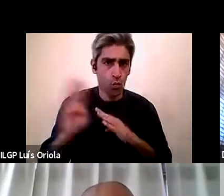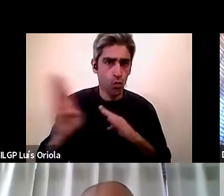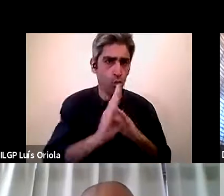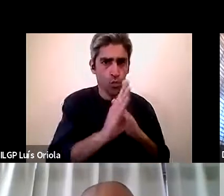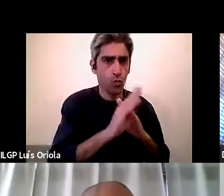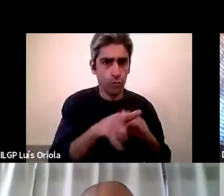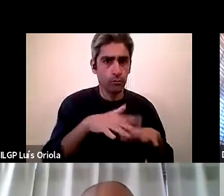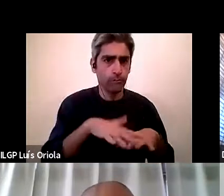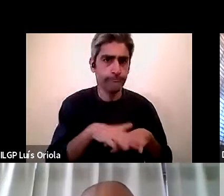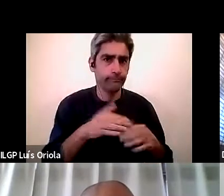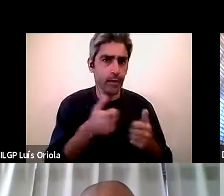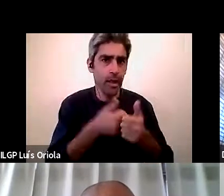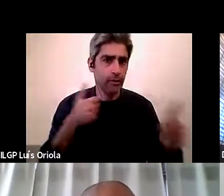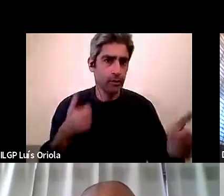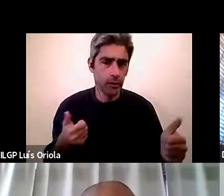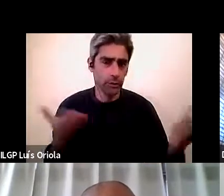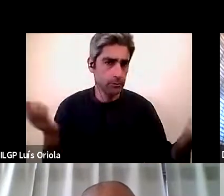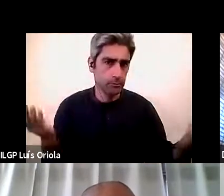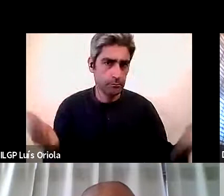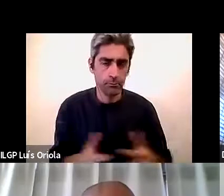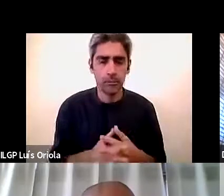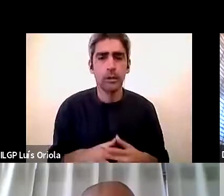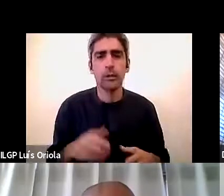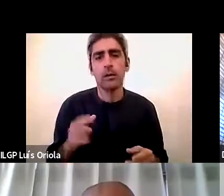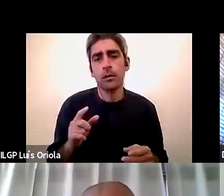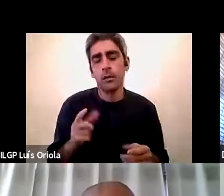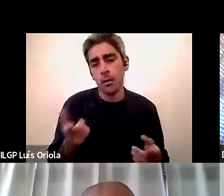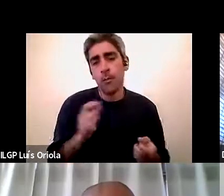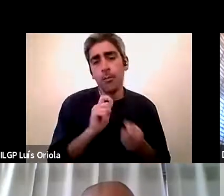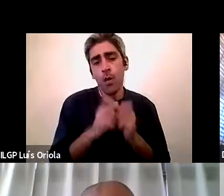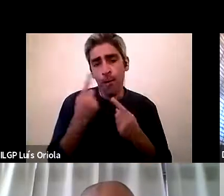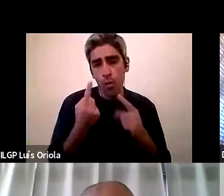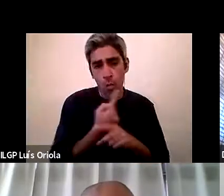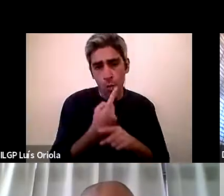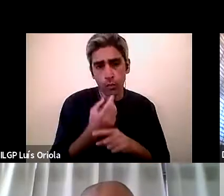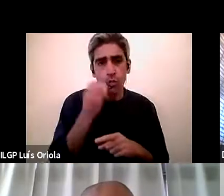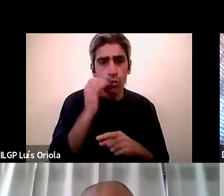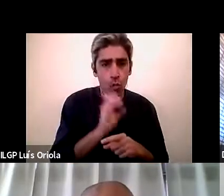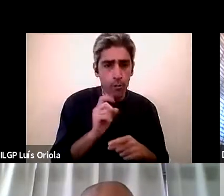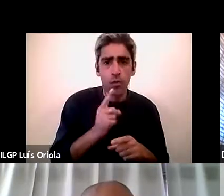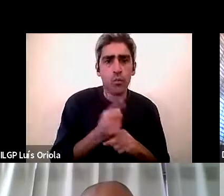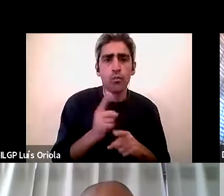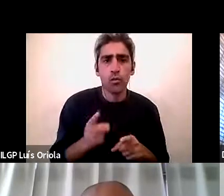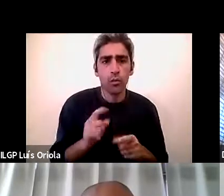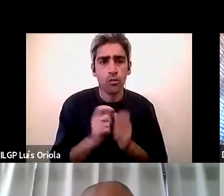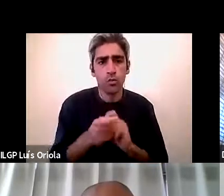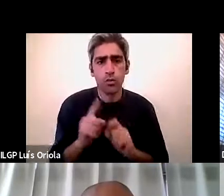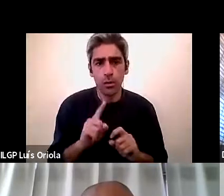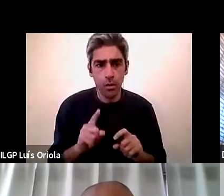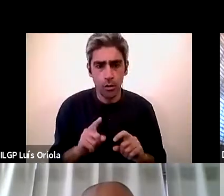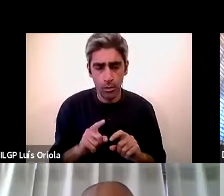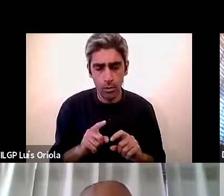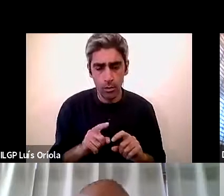estas ferramentas à distância. Portanto, eu diria que mudam algumas coisas do como, mas não mudam o porquê. Portanto, o objetivo